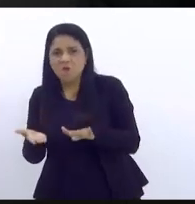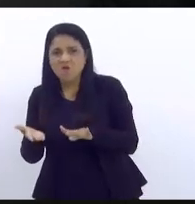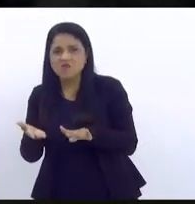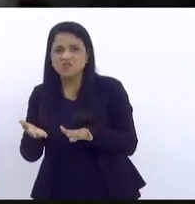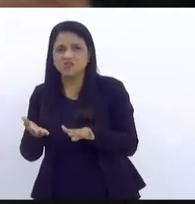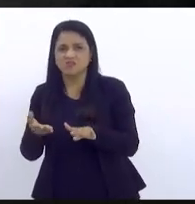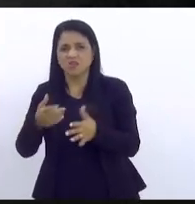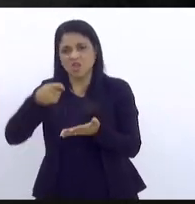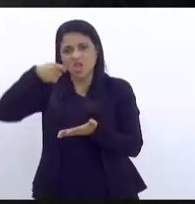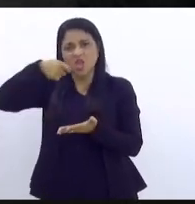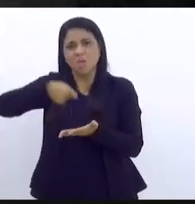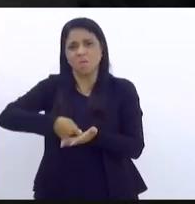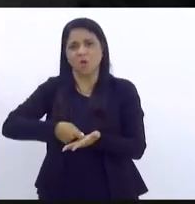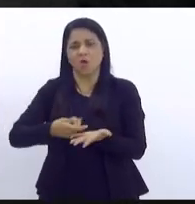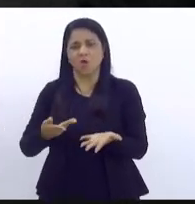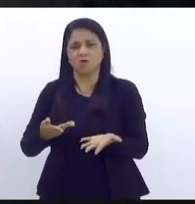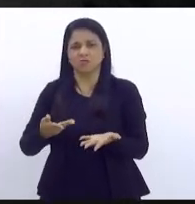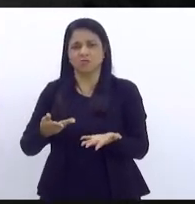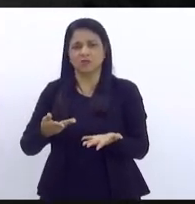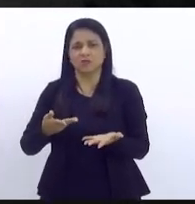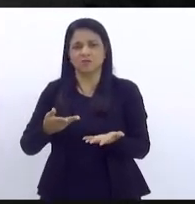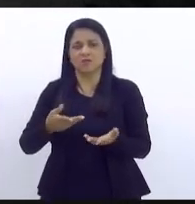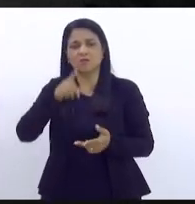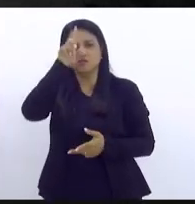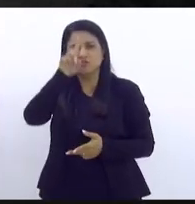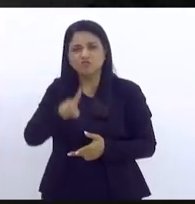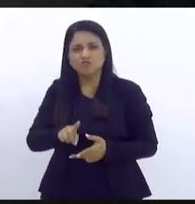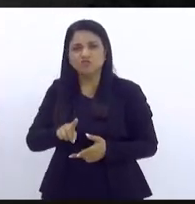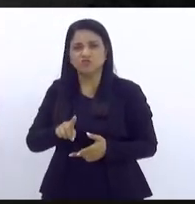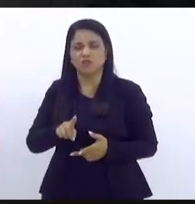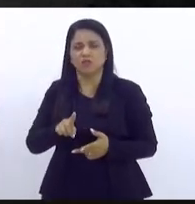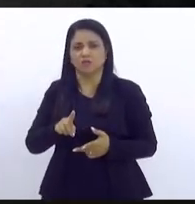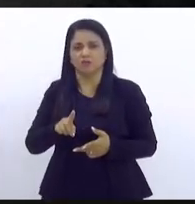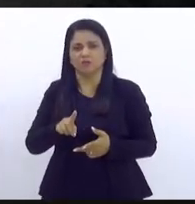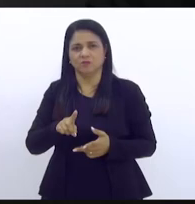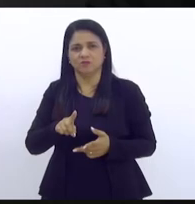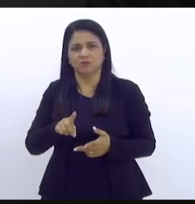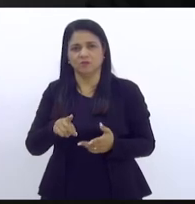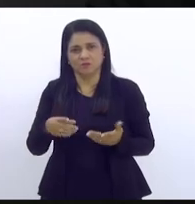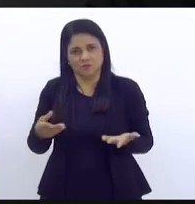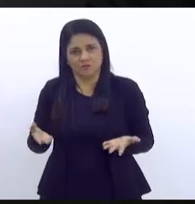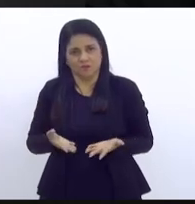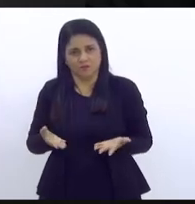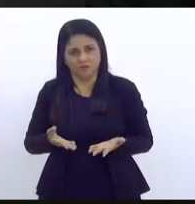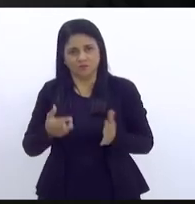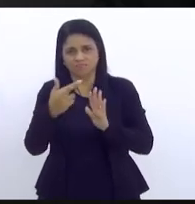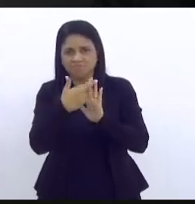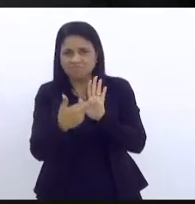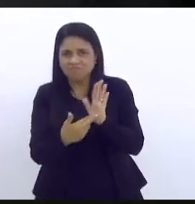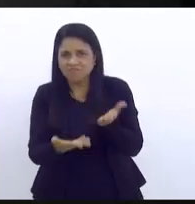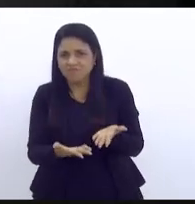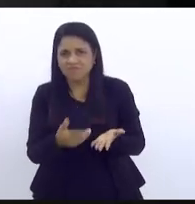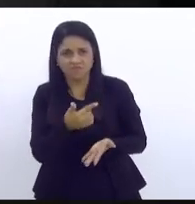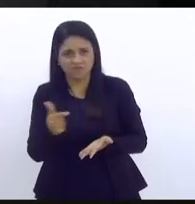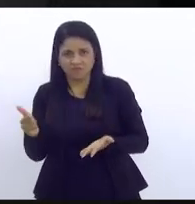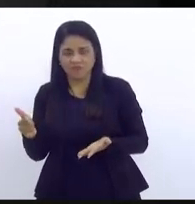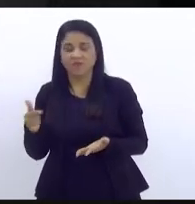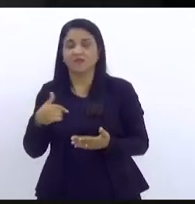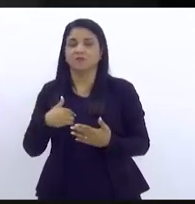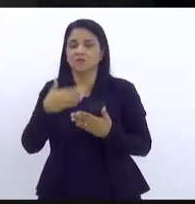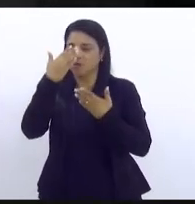imposta de uma maneira equivocada pelo pelo Direito que está estabelecido hoje então muito obrigado Deputado fica aqui à disposição